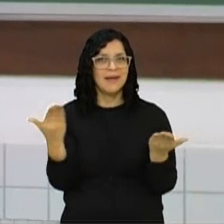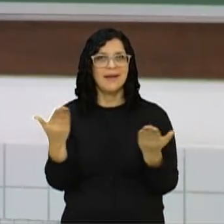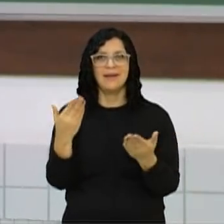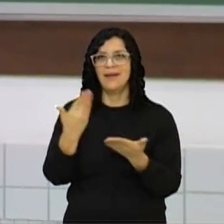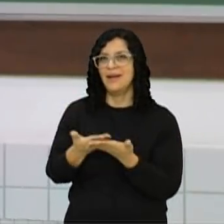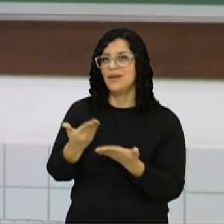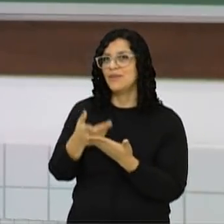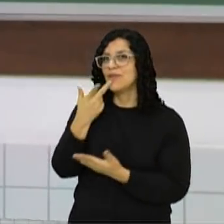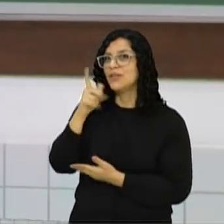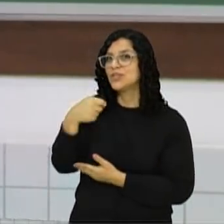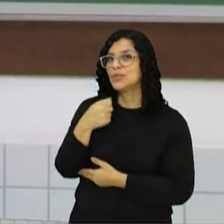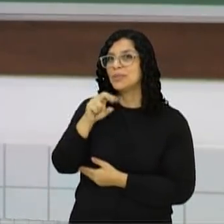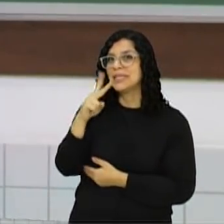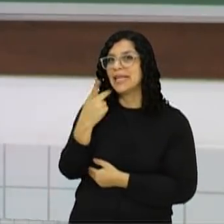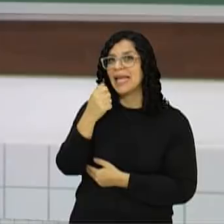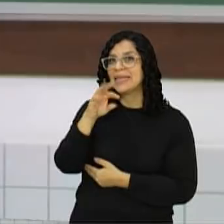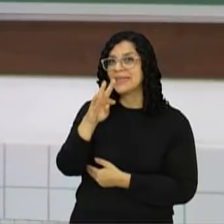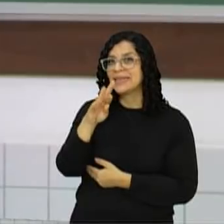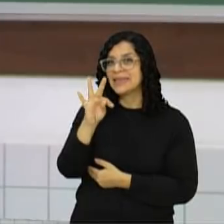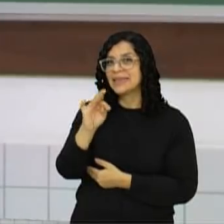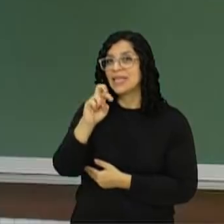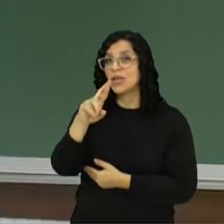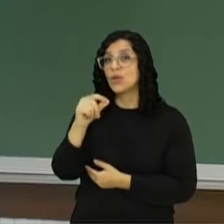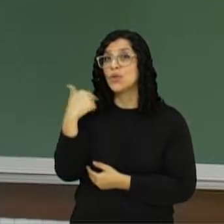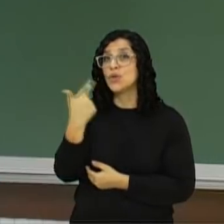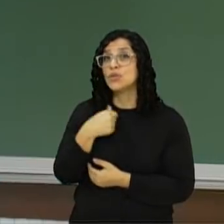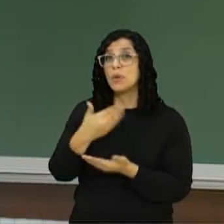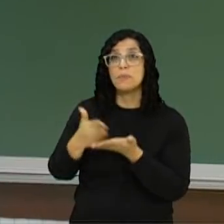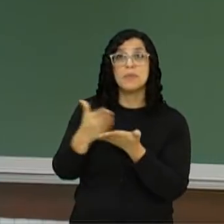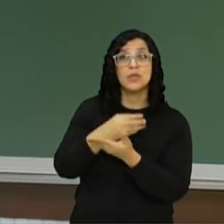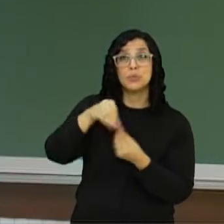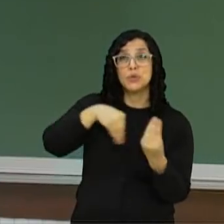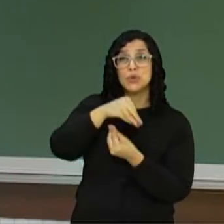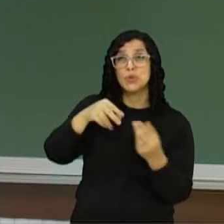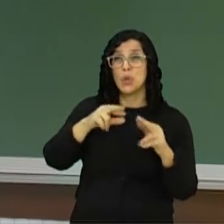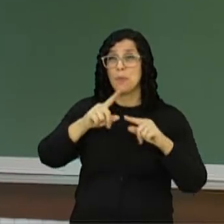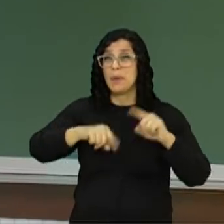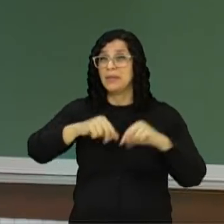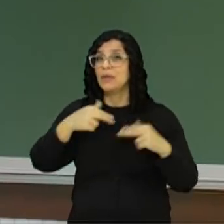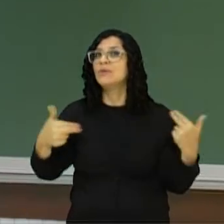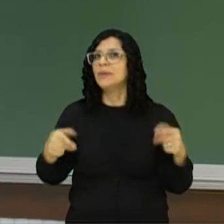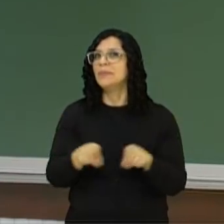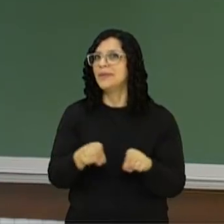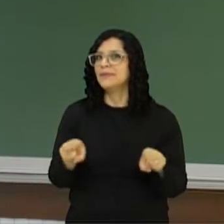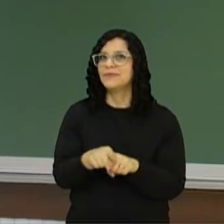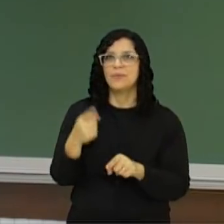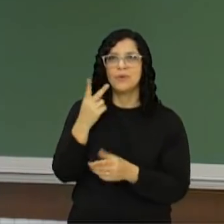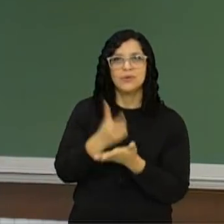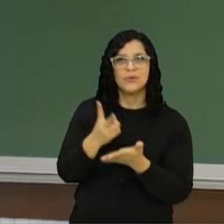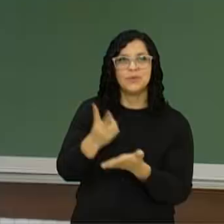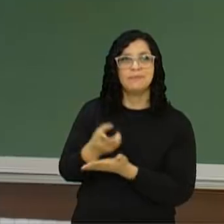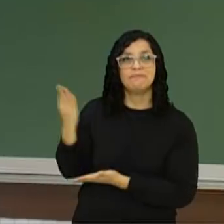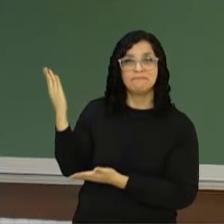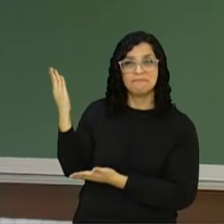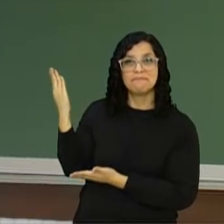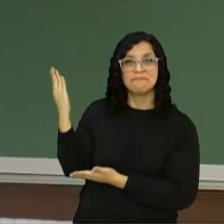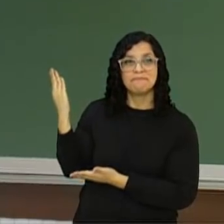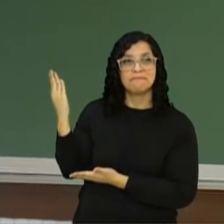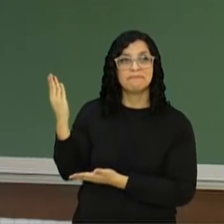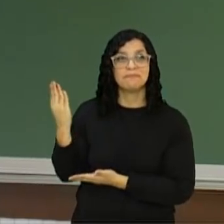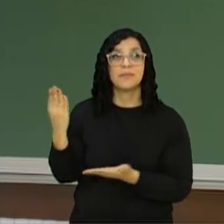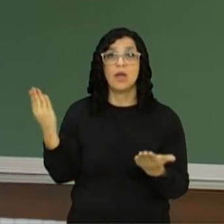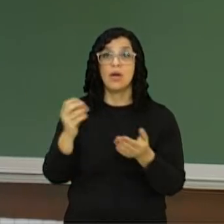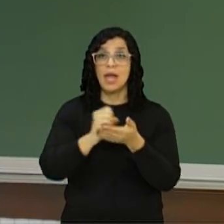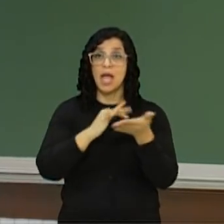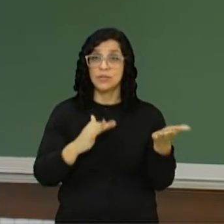aula, nós vamos falar das heterogêneas. Na heterogênea, a gente vai misturar um monte de coisa também. Vamos adiante? Então,